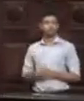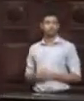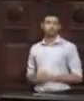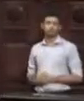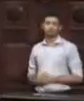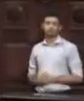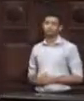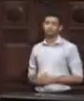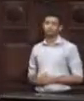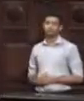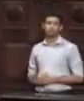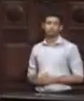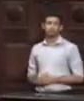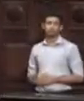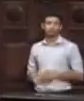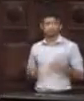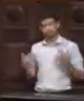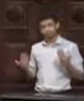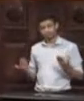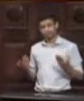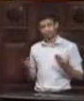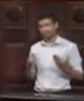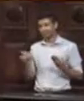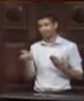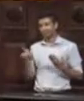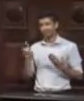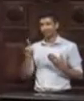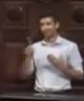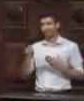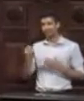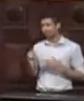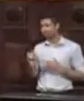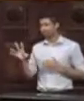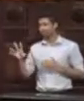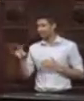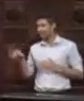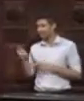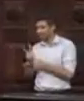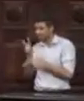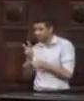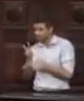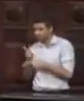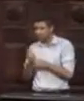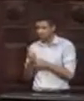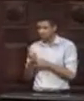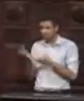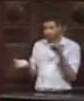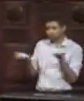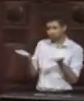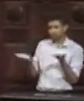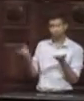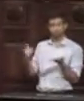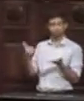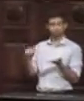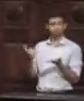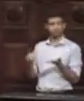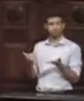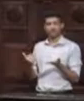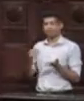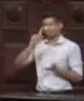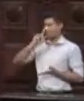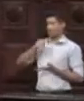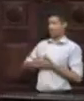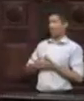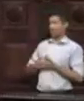definida no CONFAZ. Então ele sai da fiscalização, do controle do CONFAZ, faz o que quer